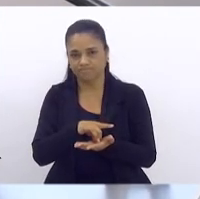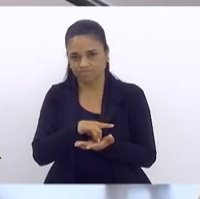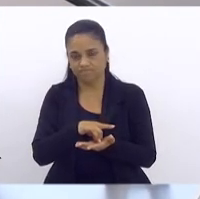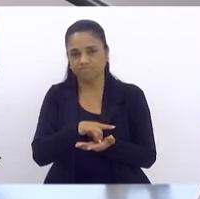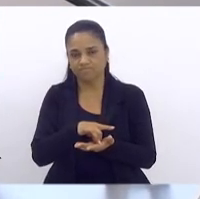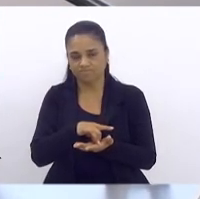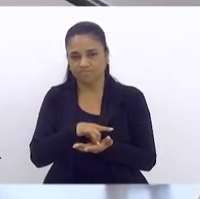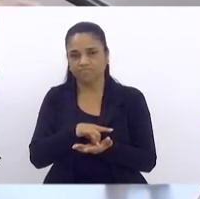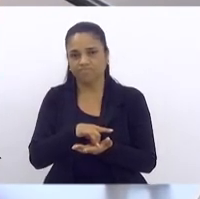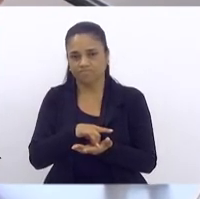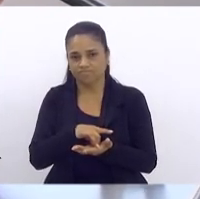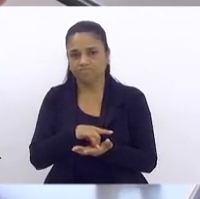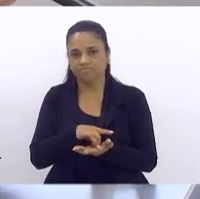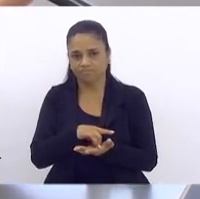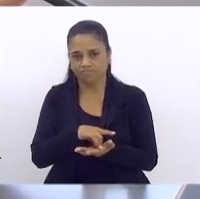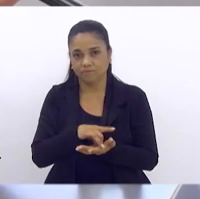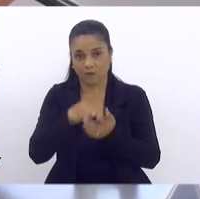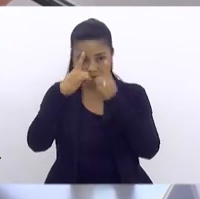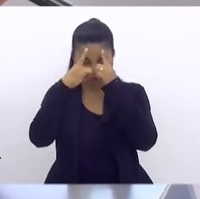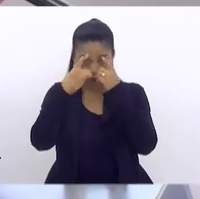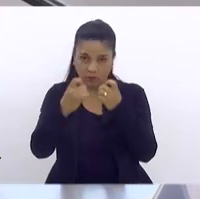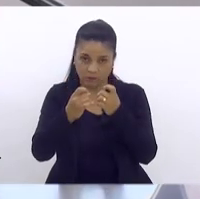fato. A gente presencia aqui,